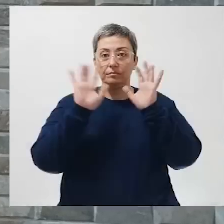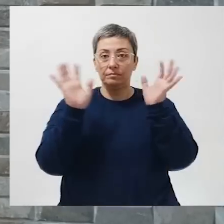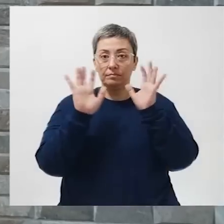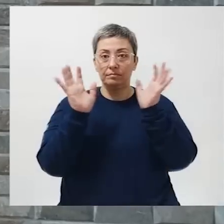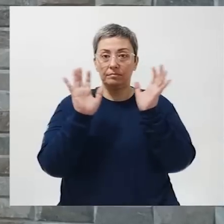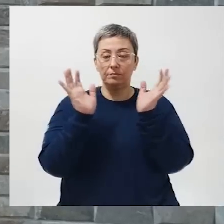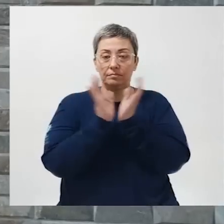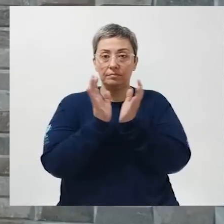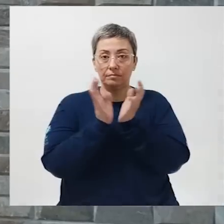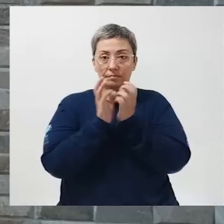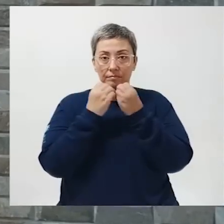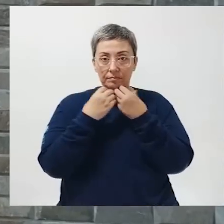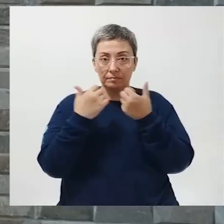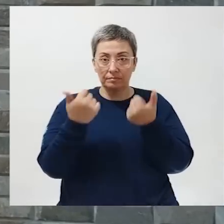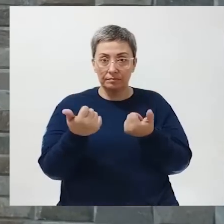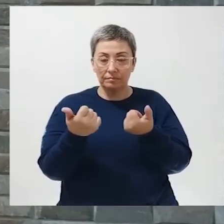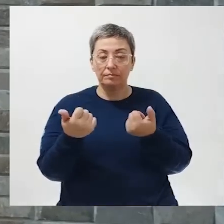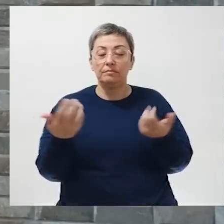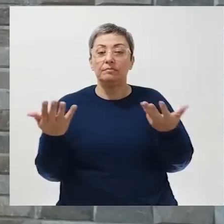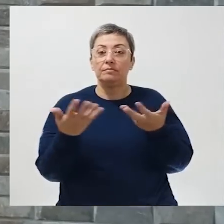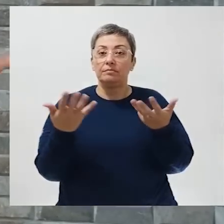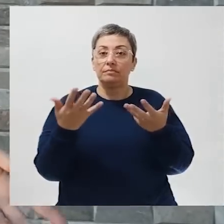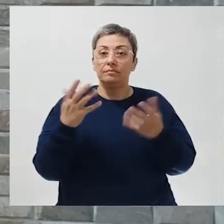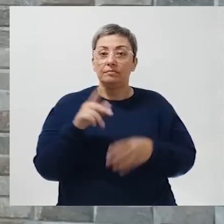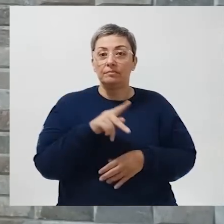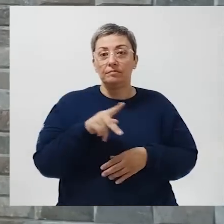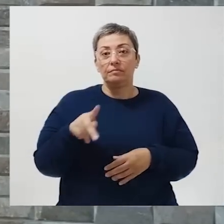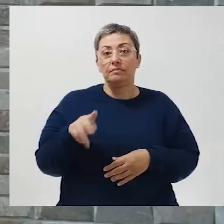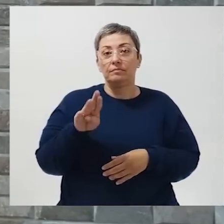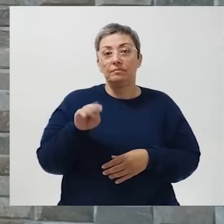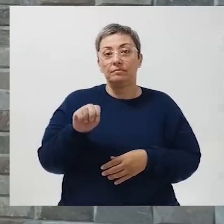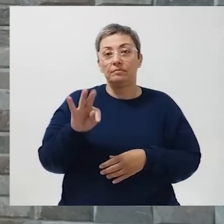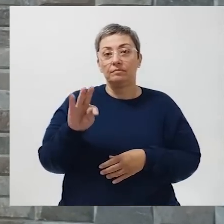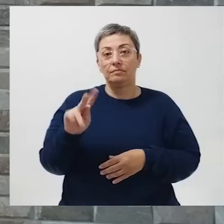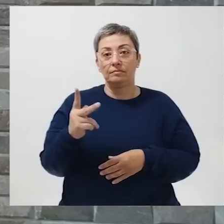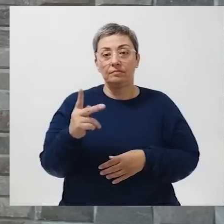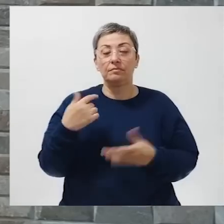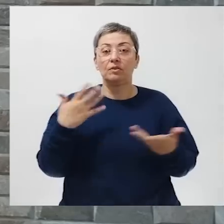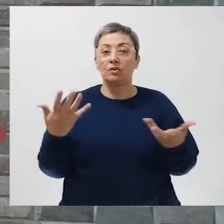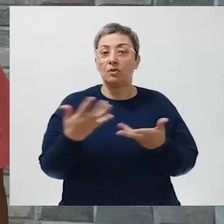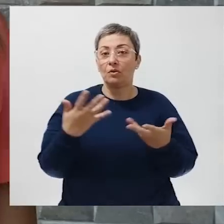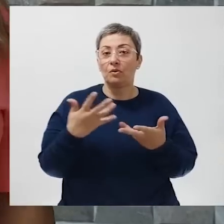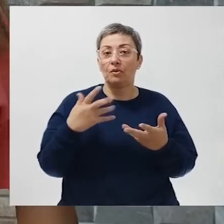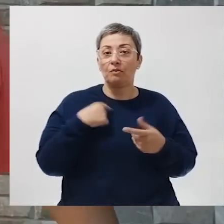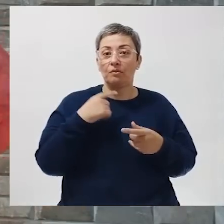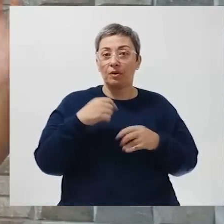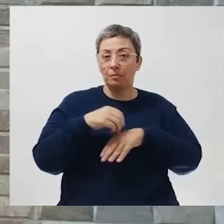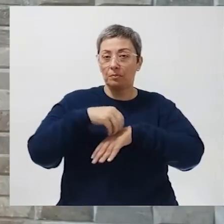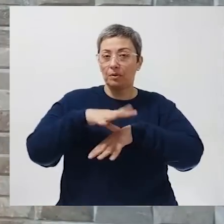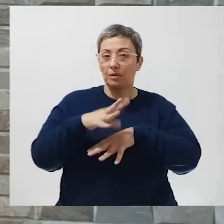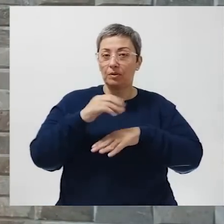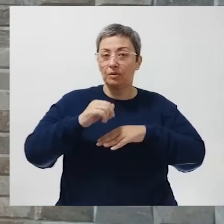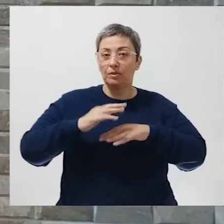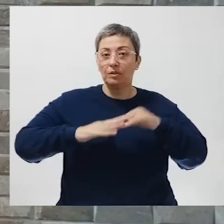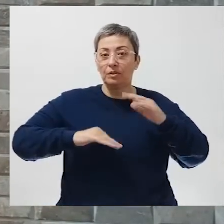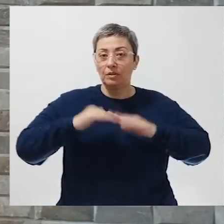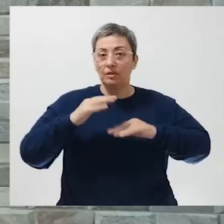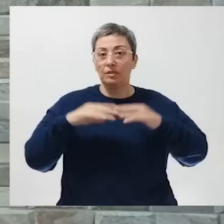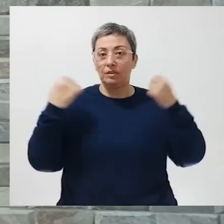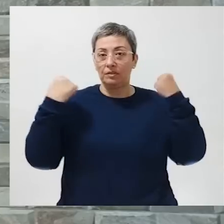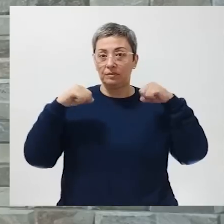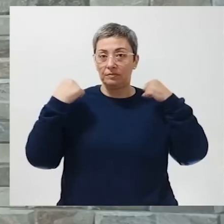Olá pessoal, tudo bem com vocês? Eu sou a professora Beth e hoje nós vamos com uma dica de atividade